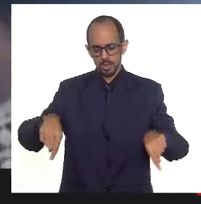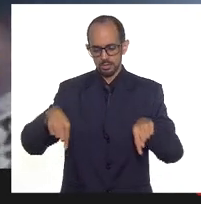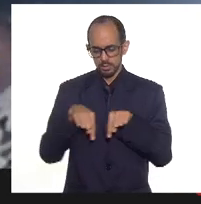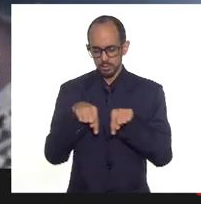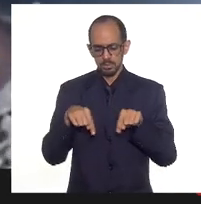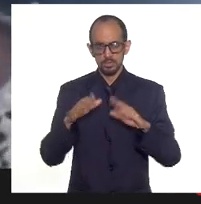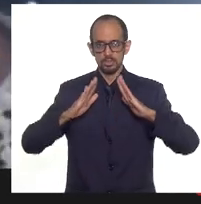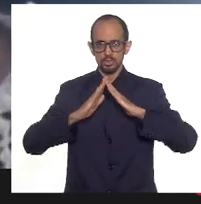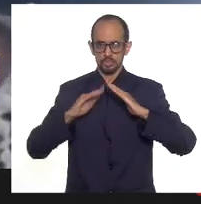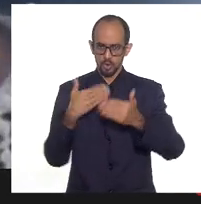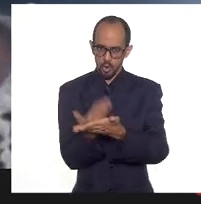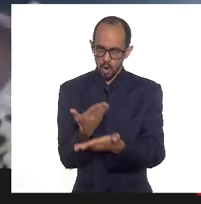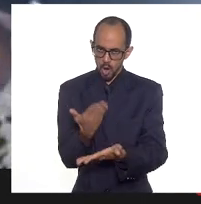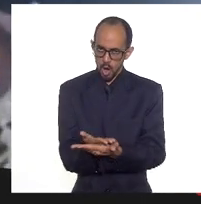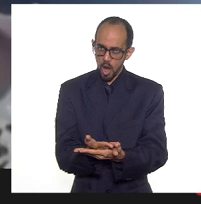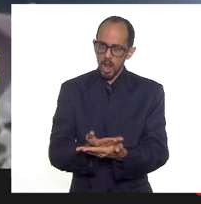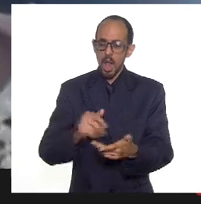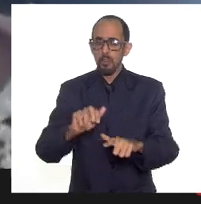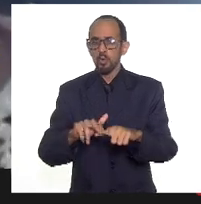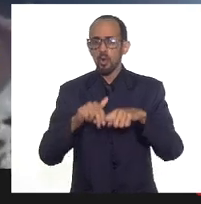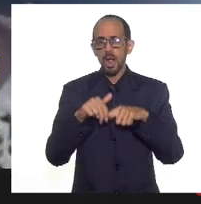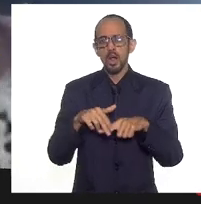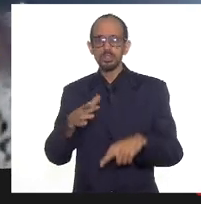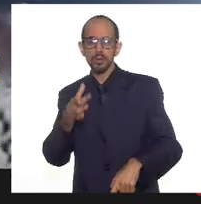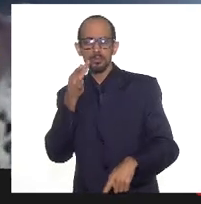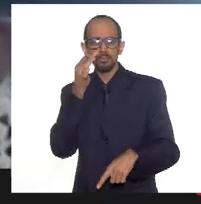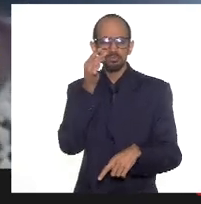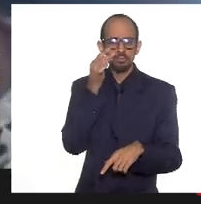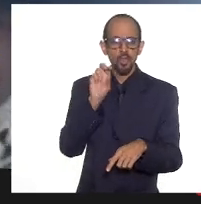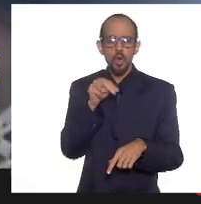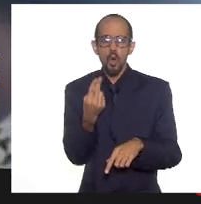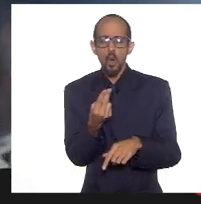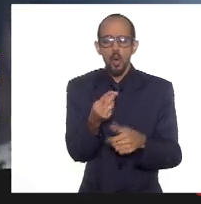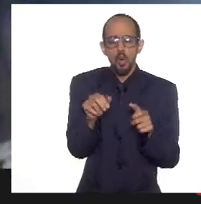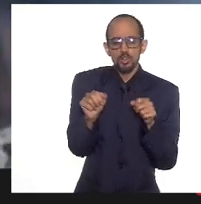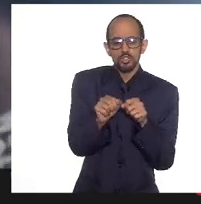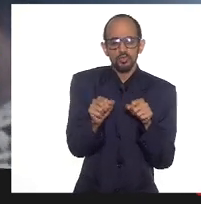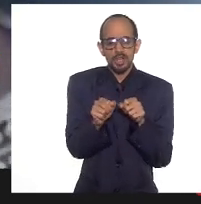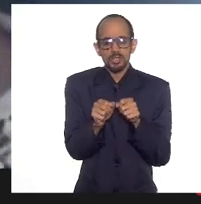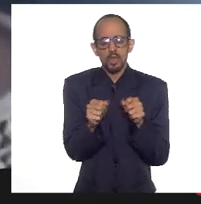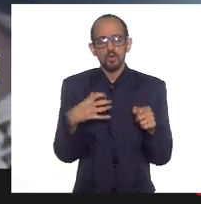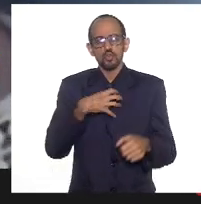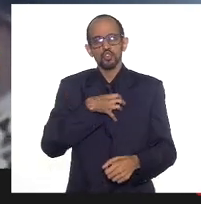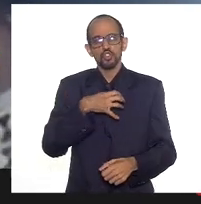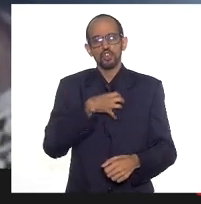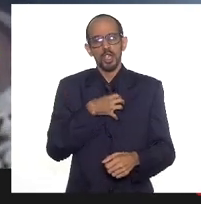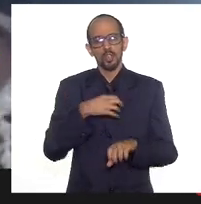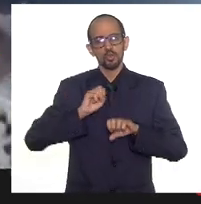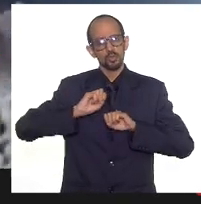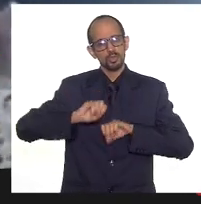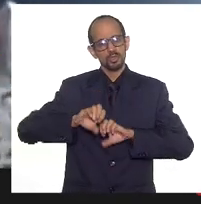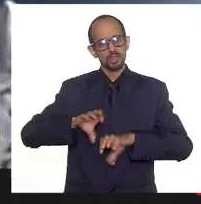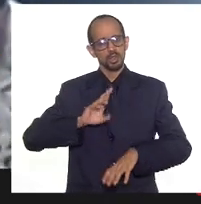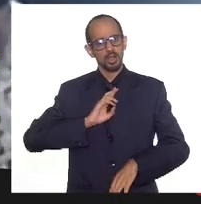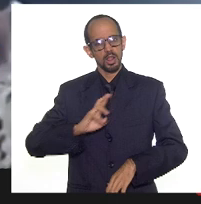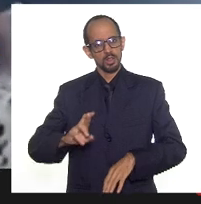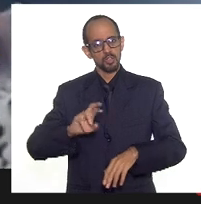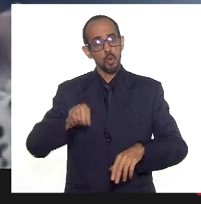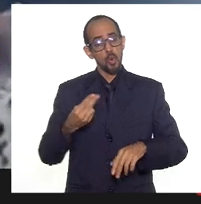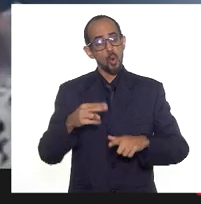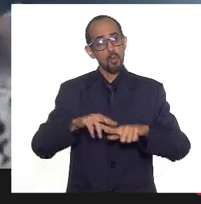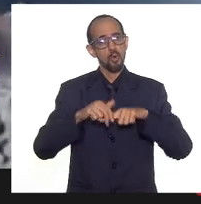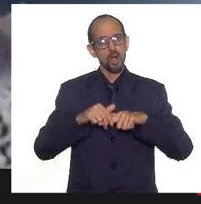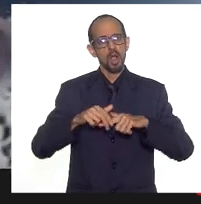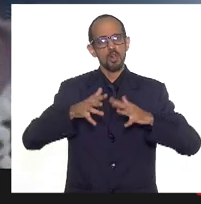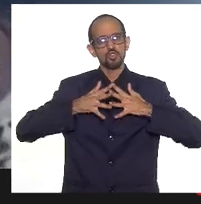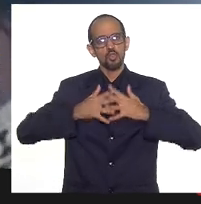por conta da presença e o modo de se fazer um ensino religioso nas escolas, seja por conta de outros conflitos, todos